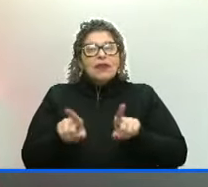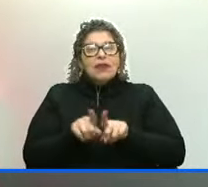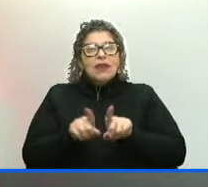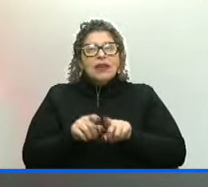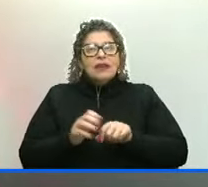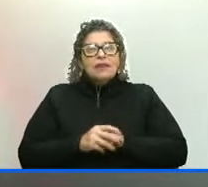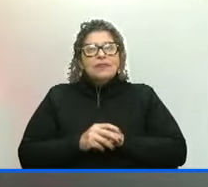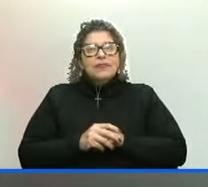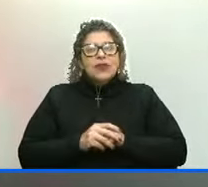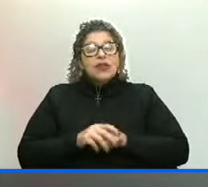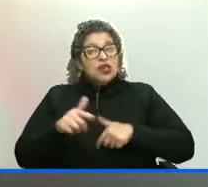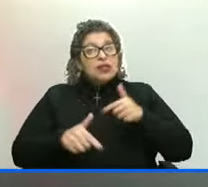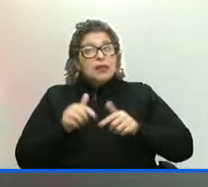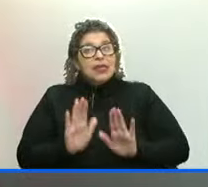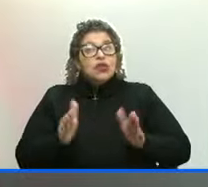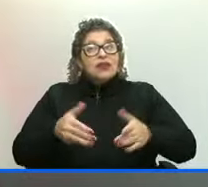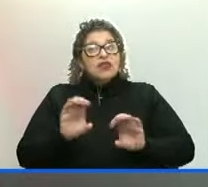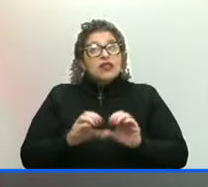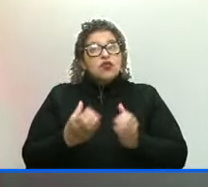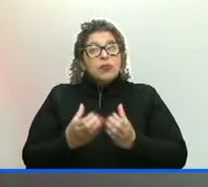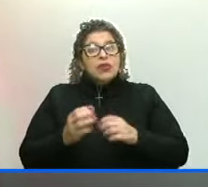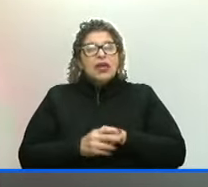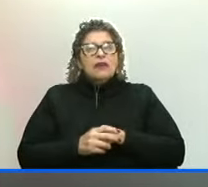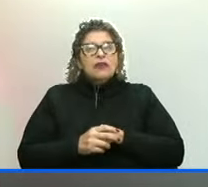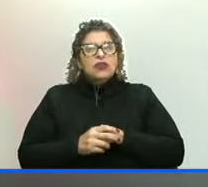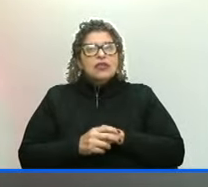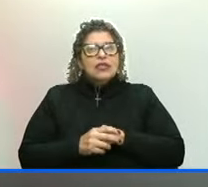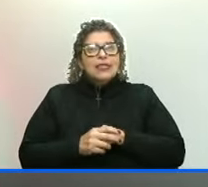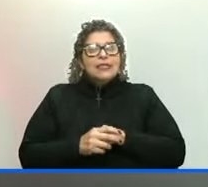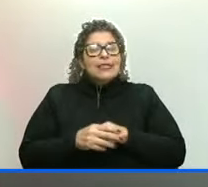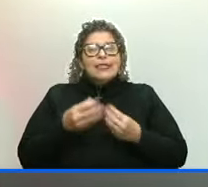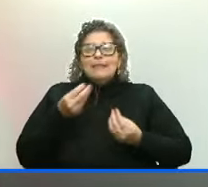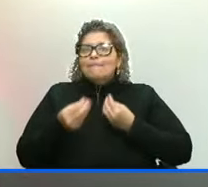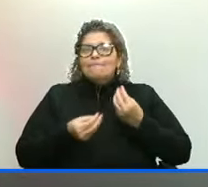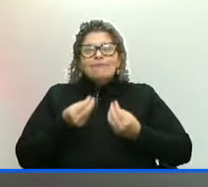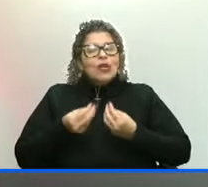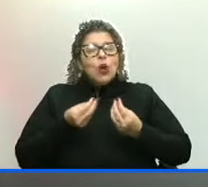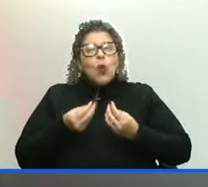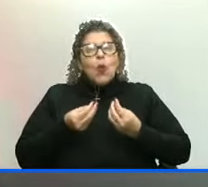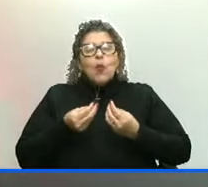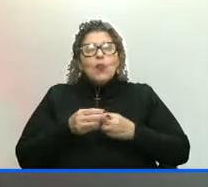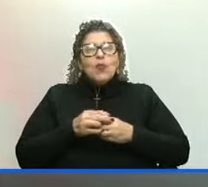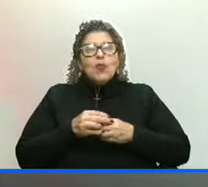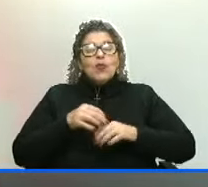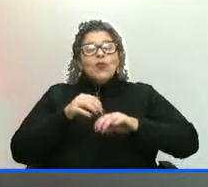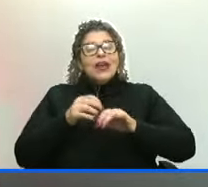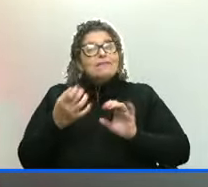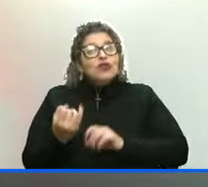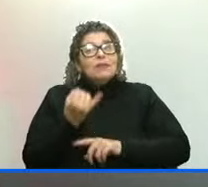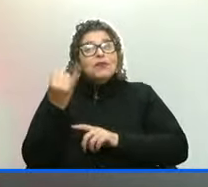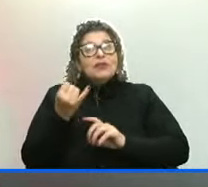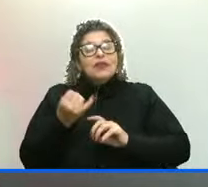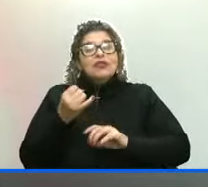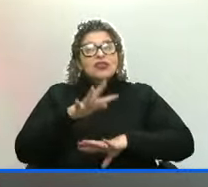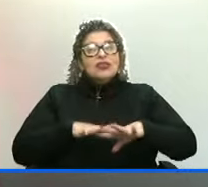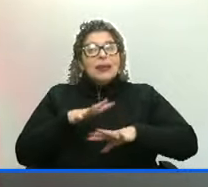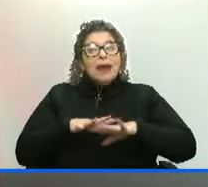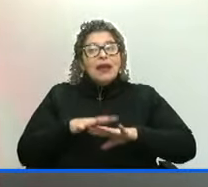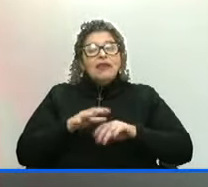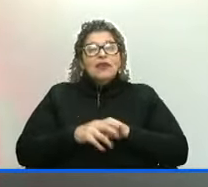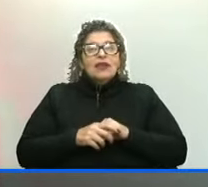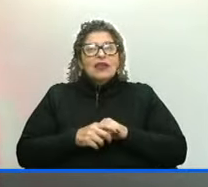dentro das comunidades e é indispensável a atuação em rede dentro desses espaços. Não